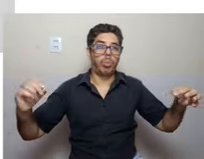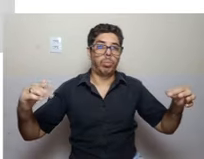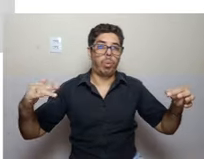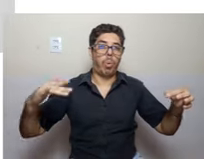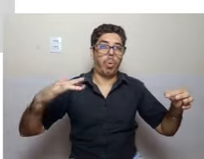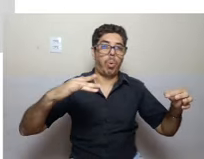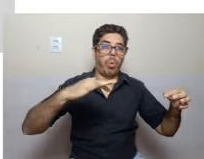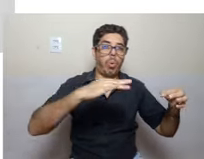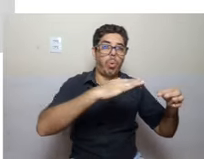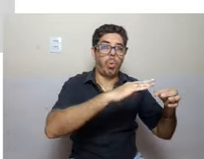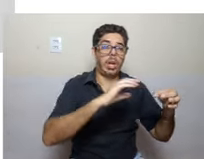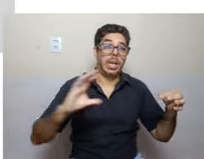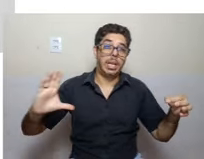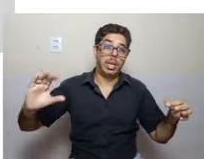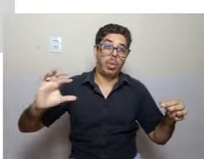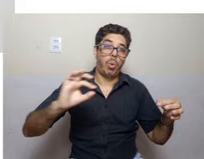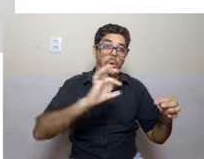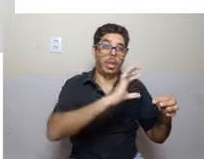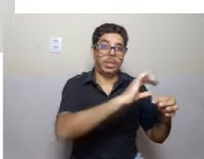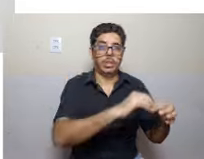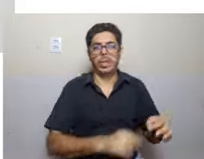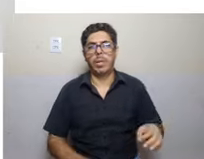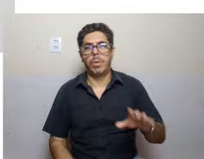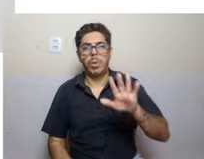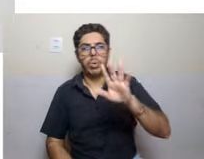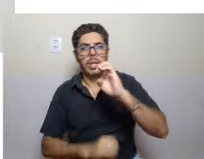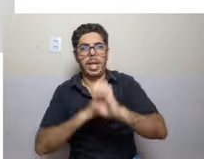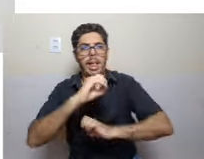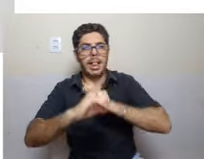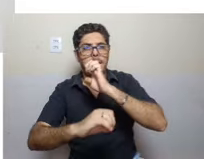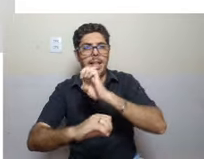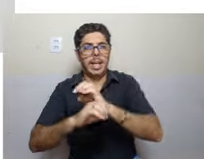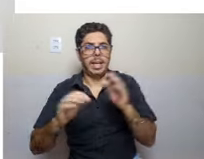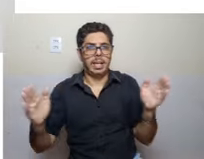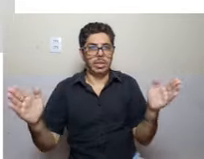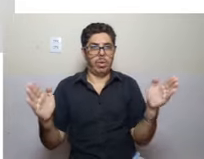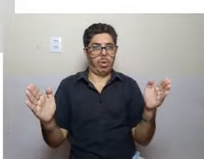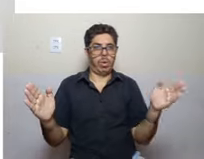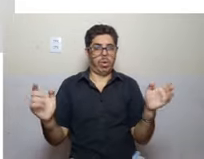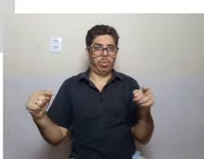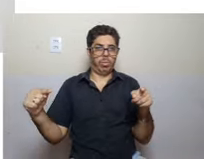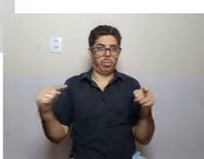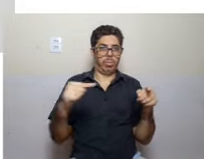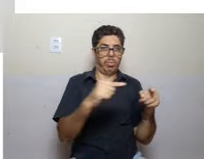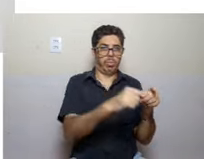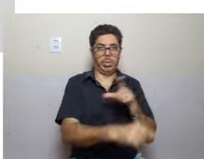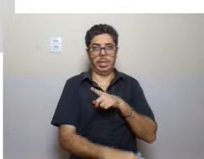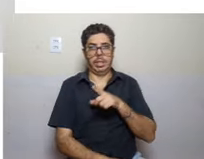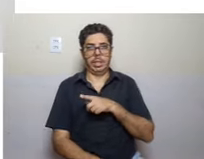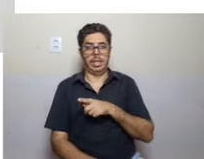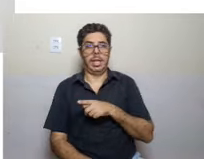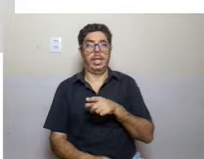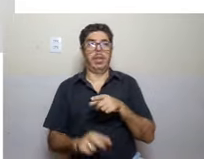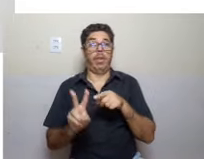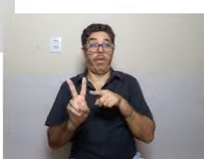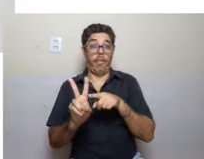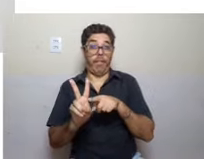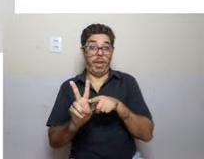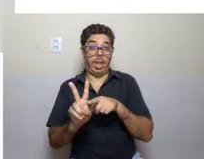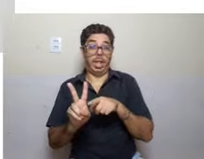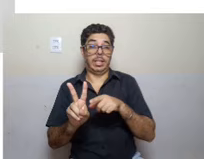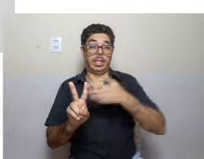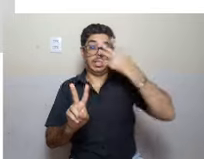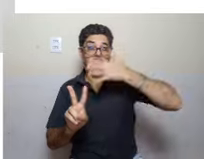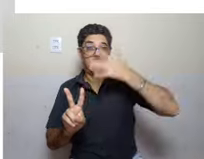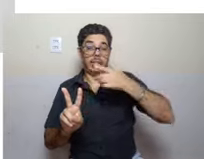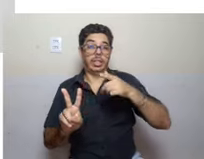tempo, os elétrons percorrem, em média, uma distância dada pelo produto entre a velocidade e o intervalo de tempo. Se o fio tiver